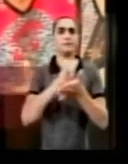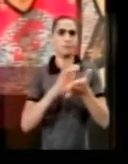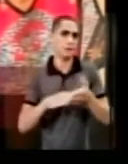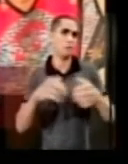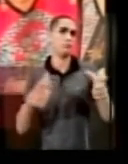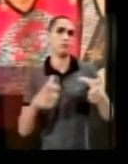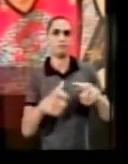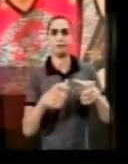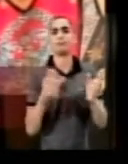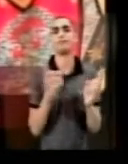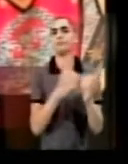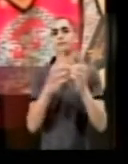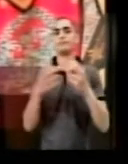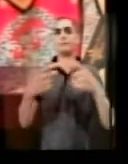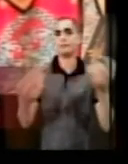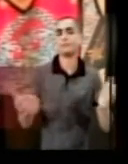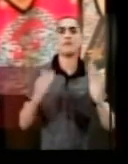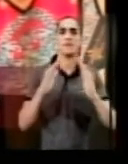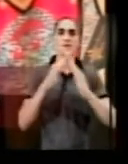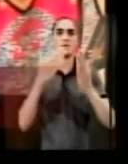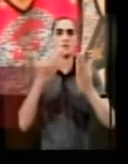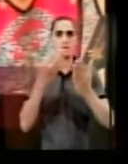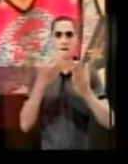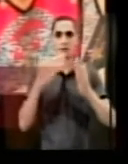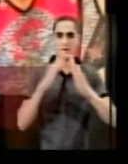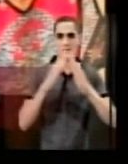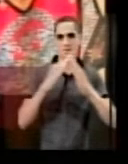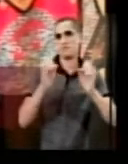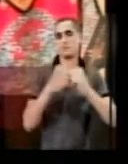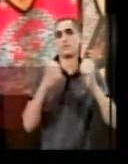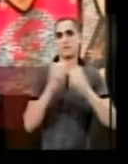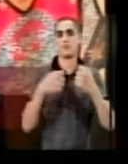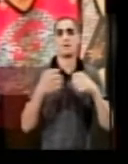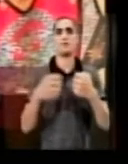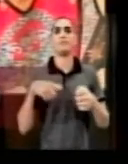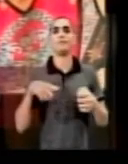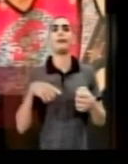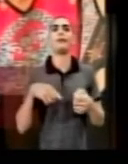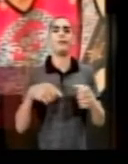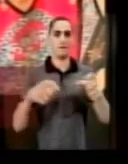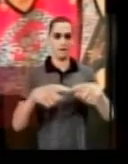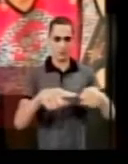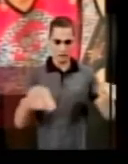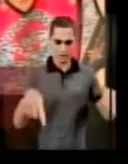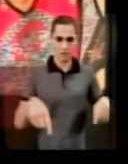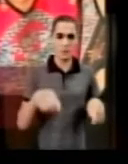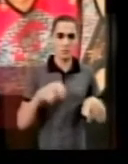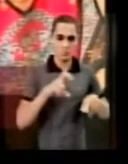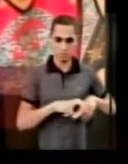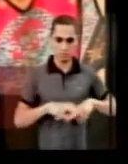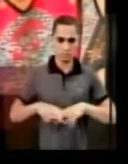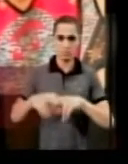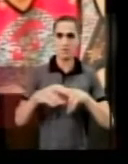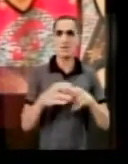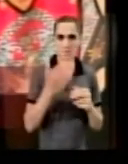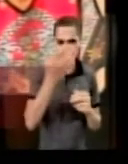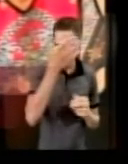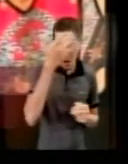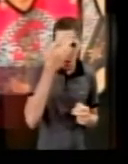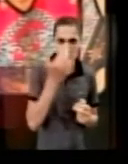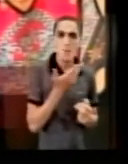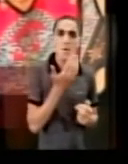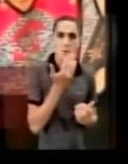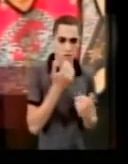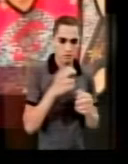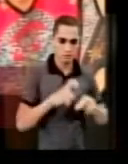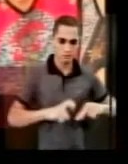tem lanchonete, ela deve seguir o horário de padaria, tá? Que é da atividade característica dela. Tá? Ela não vai poder